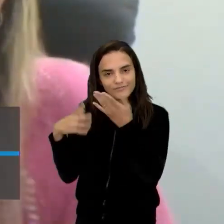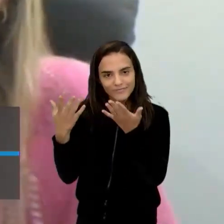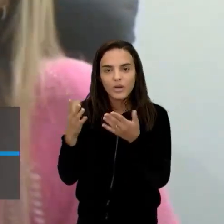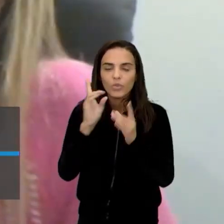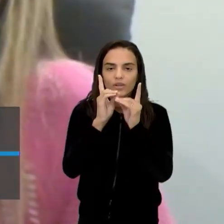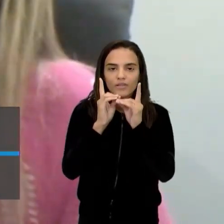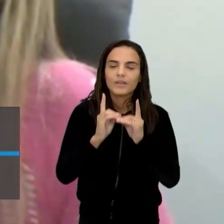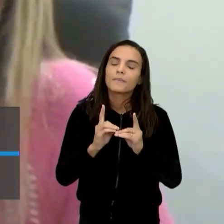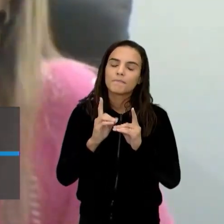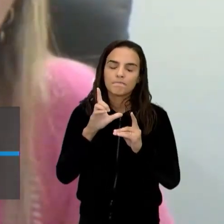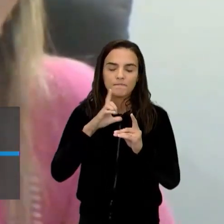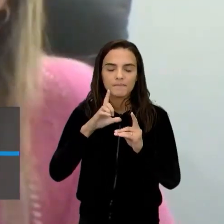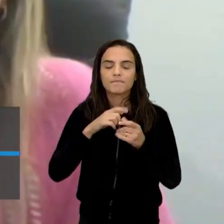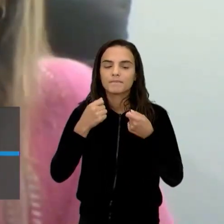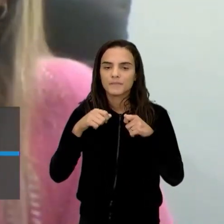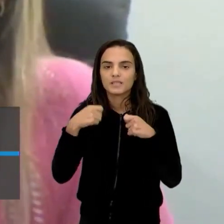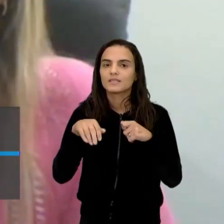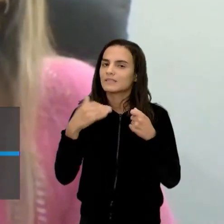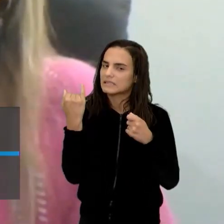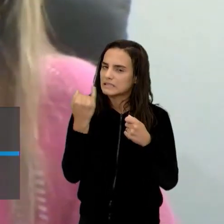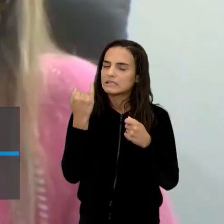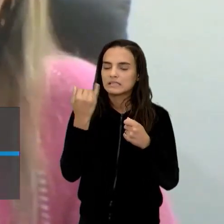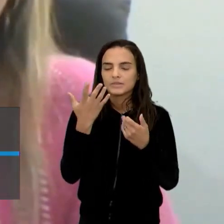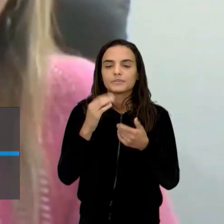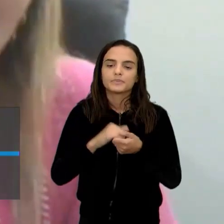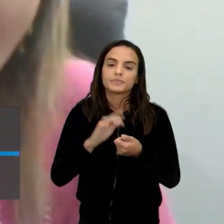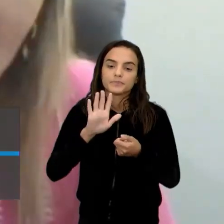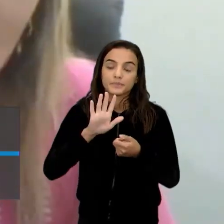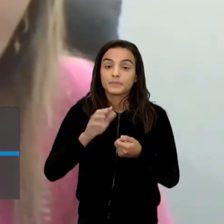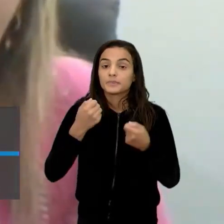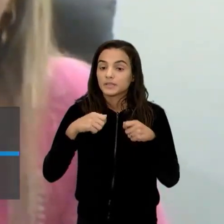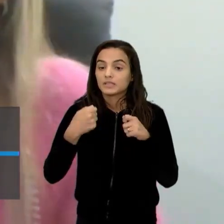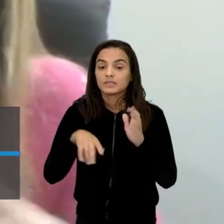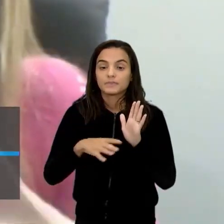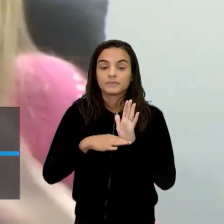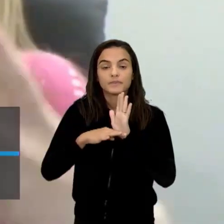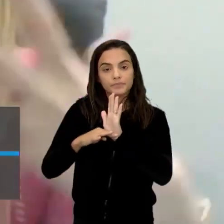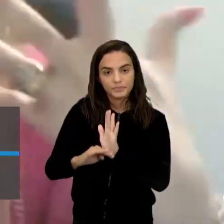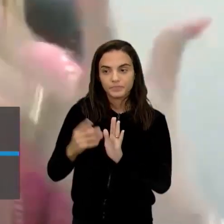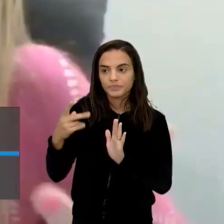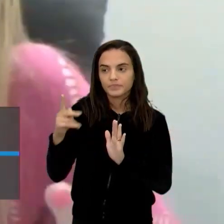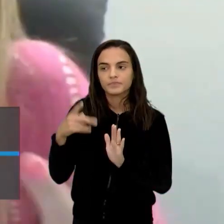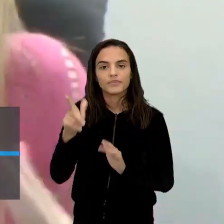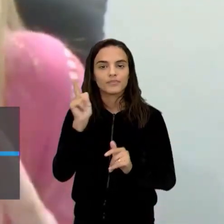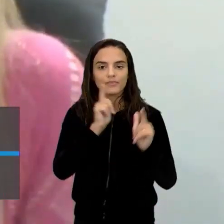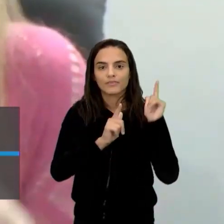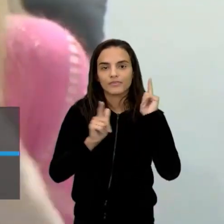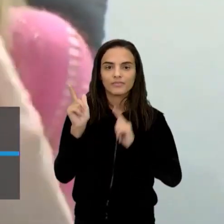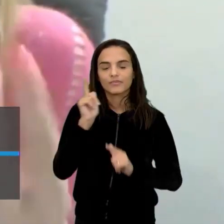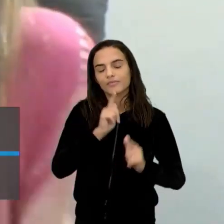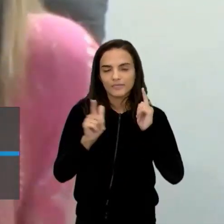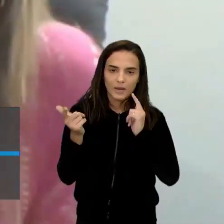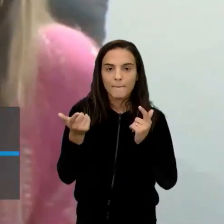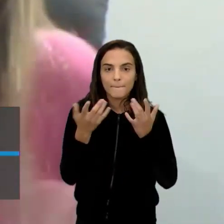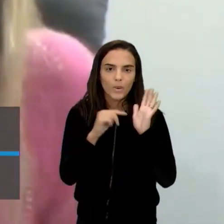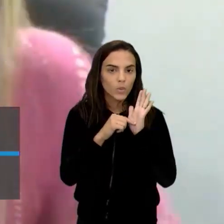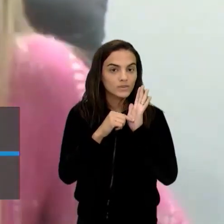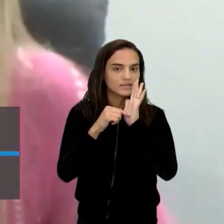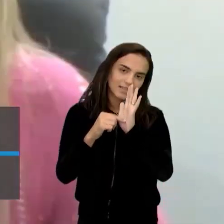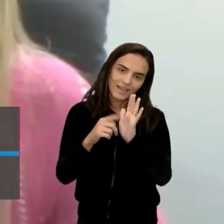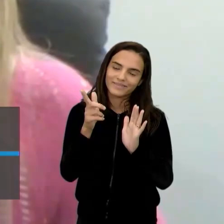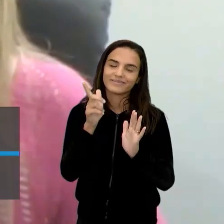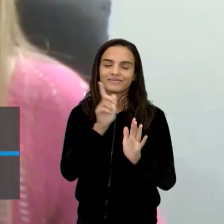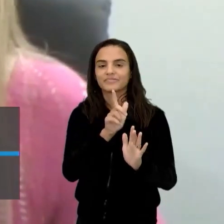com deficientes, eles têm muito potencial. Só que nós precisamos dar acesso para que eles consigam demonstrar